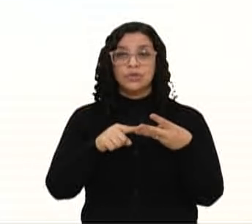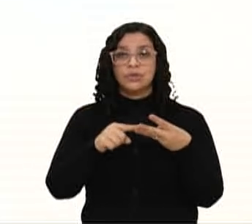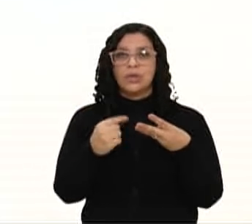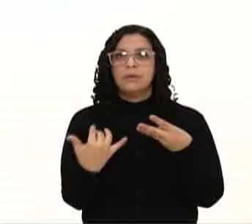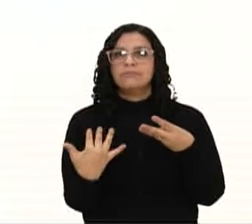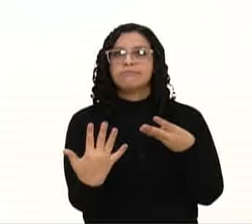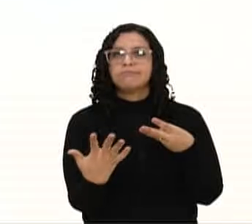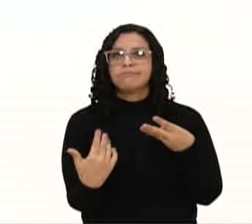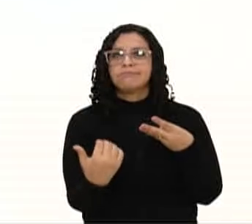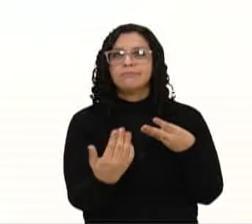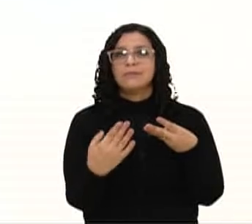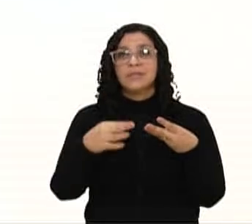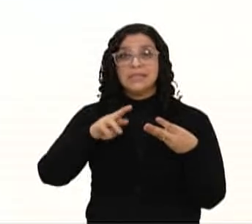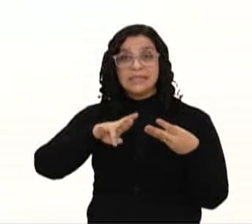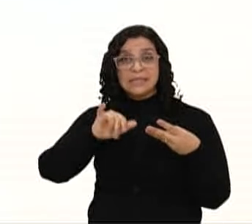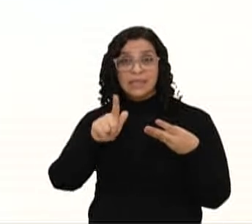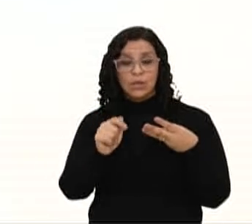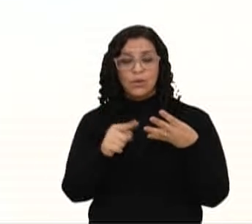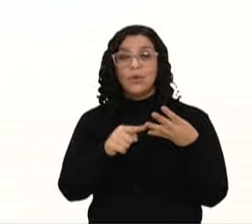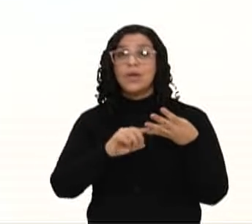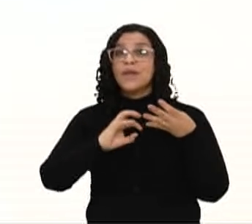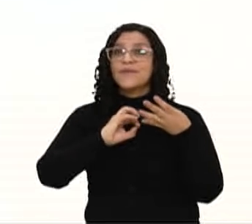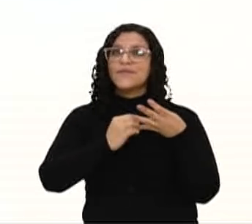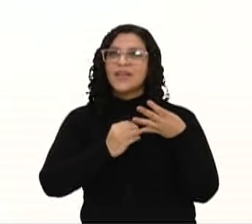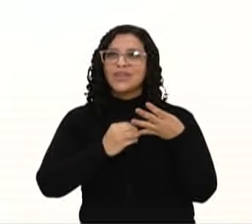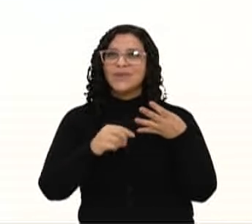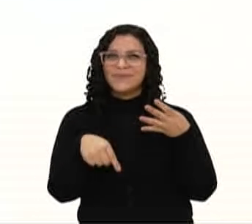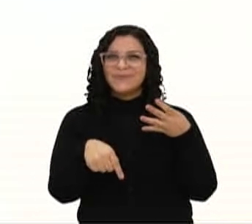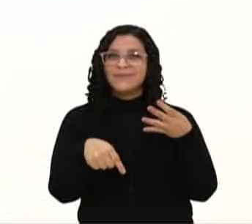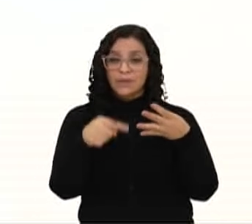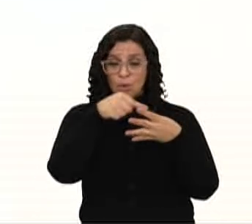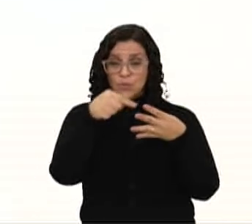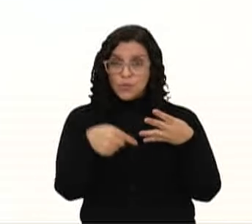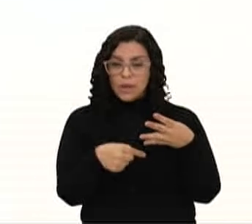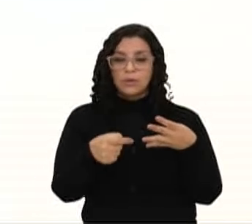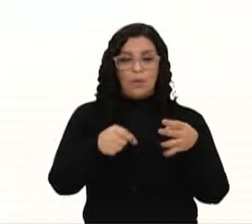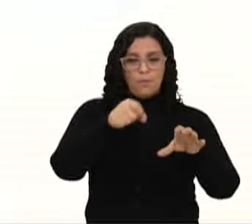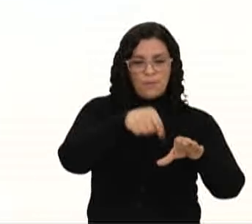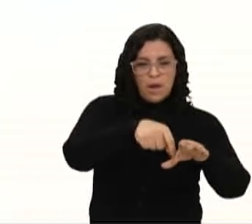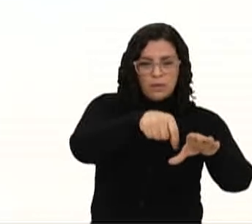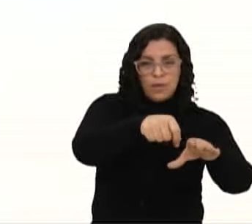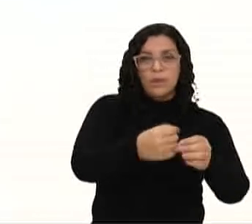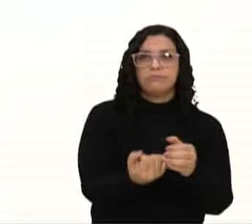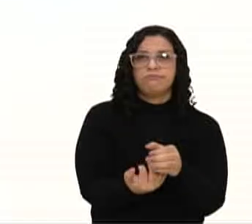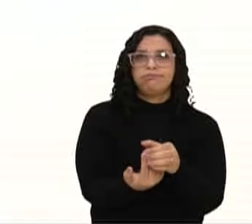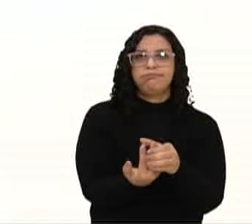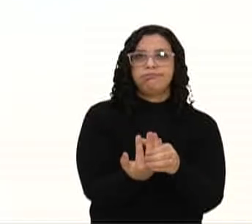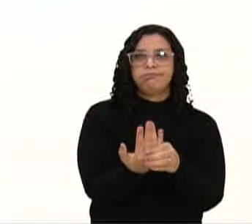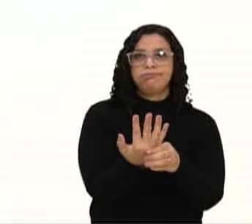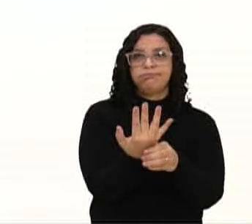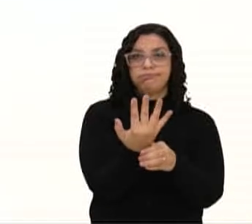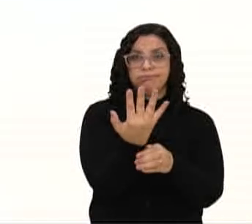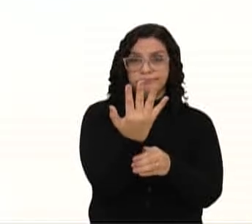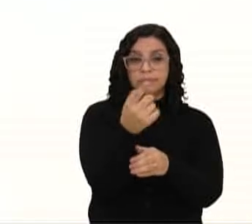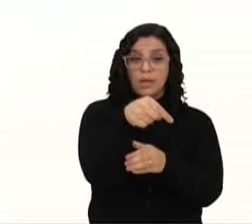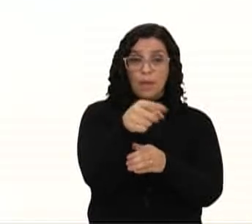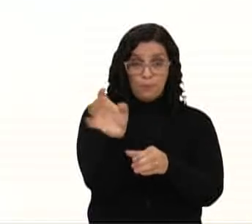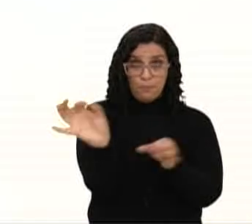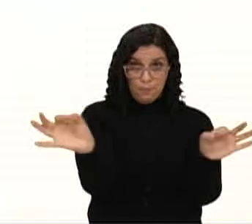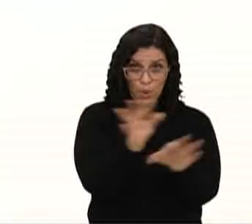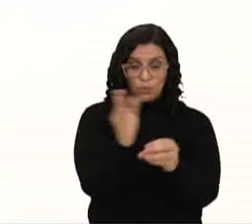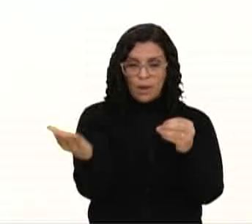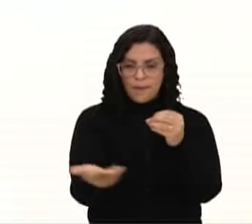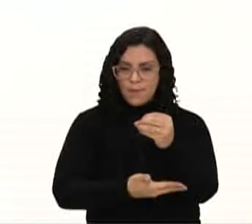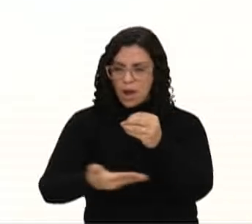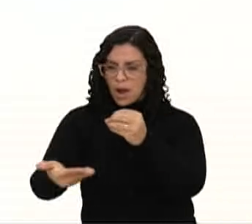são essas culturas temporárias, que precisam, então, são plantadas, cultivadas, cuidadas, adubadas, enfim.